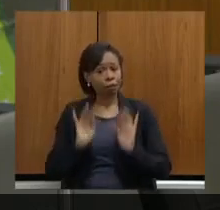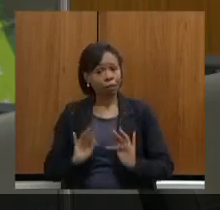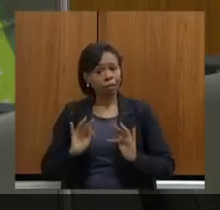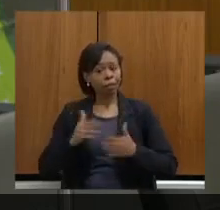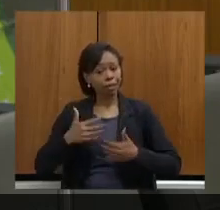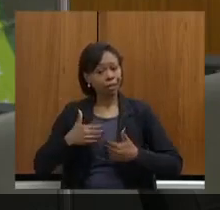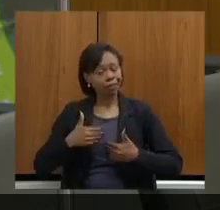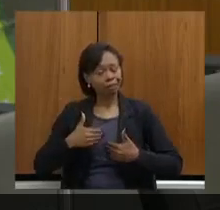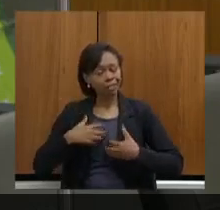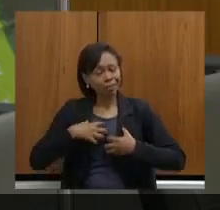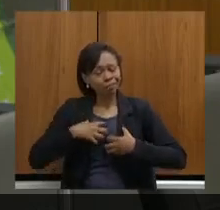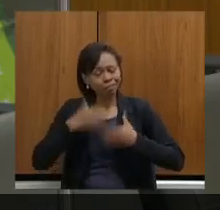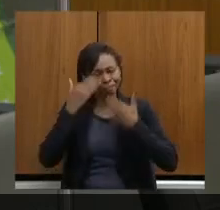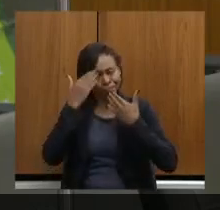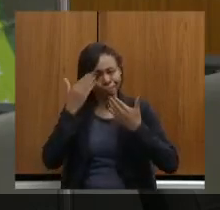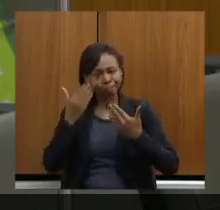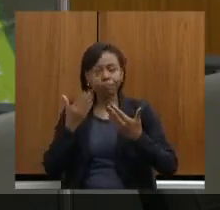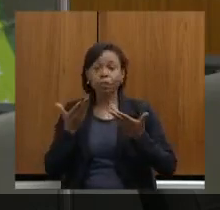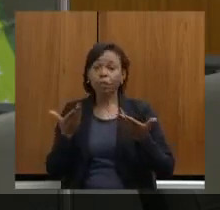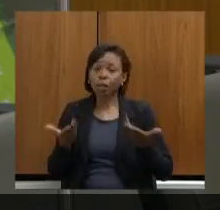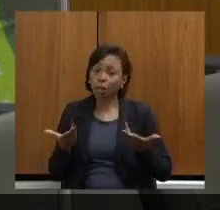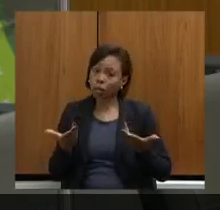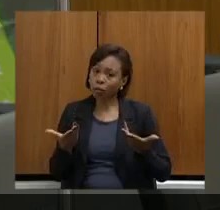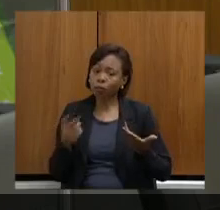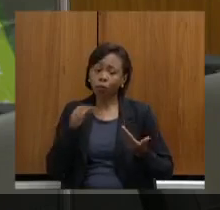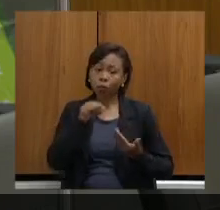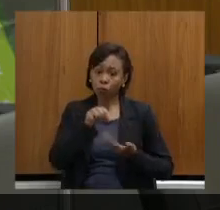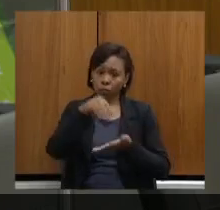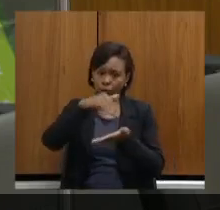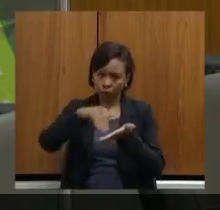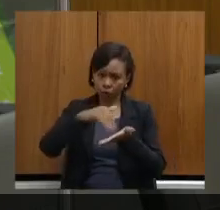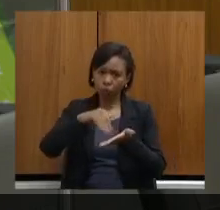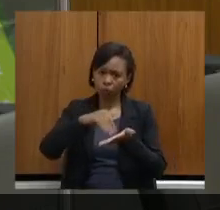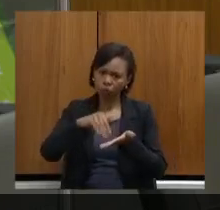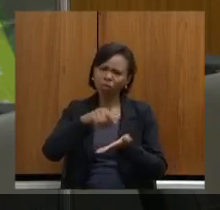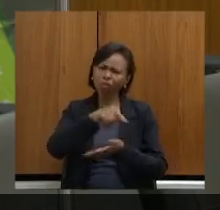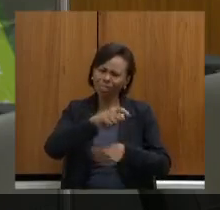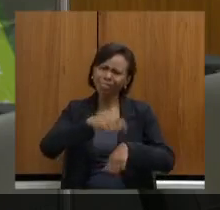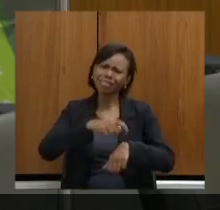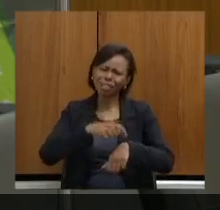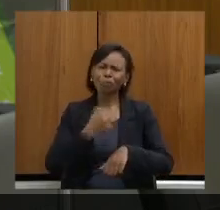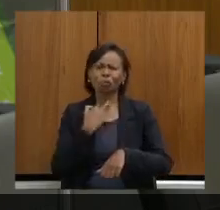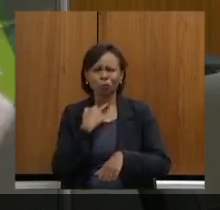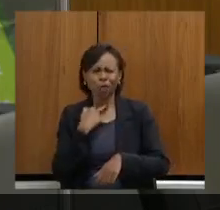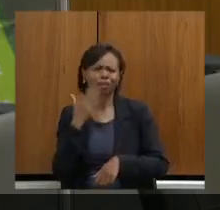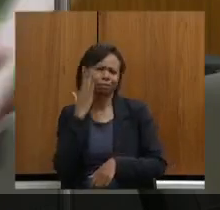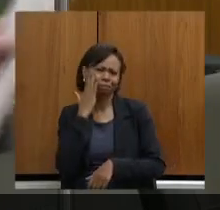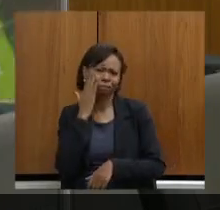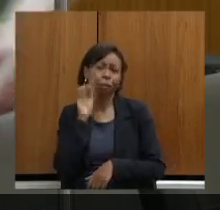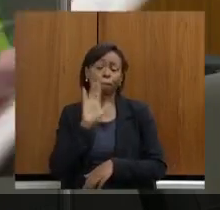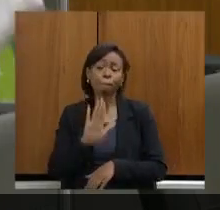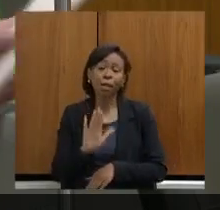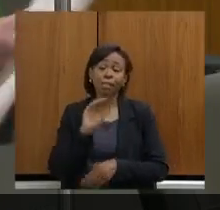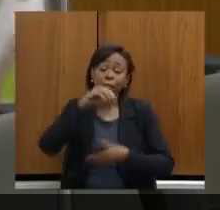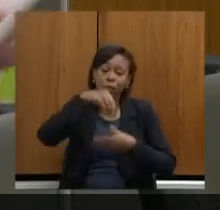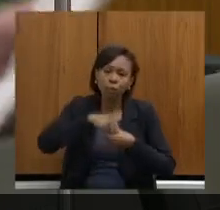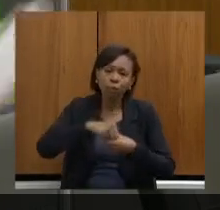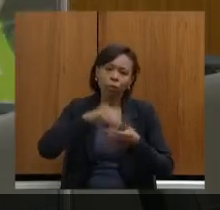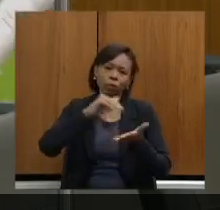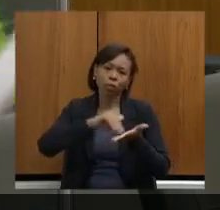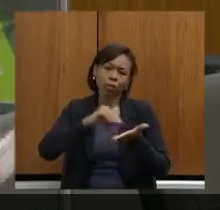senhora óbvio que a sua agenda é muito corrida muito complicada mas que tenha pessoas lá de dentro sempre